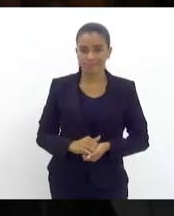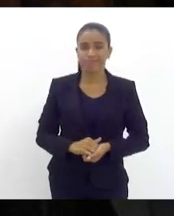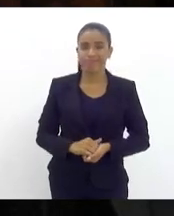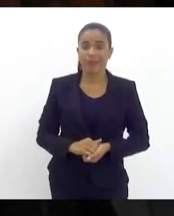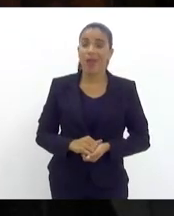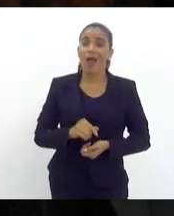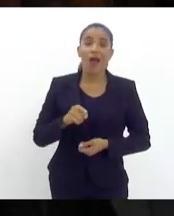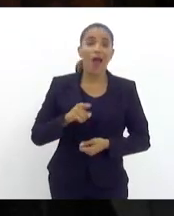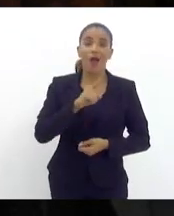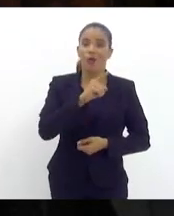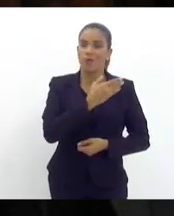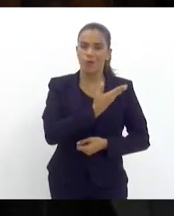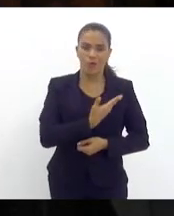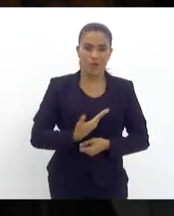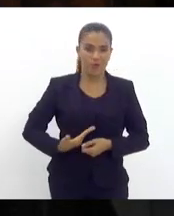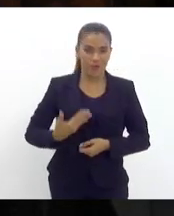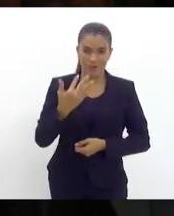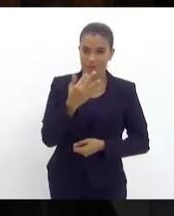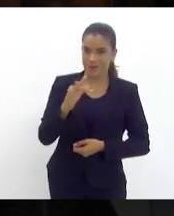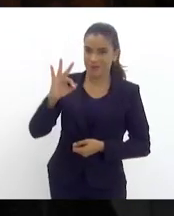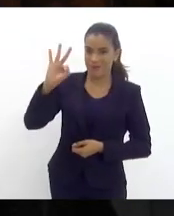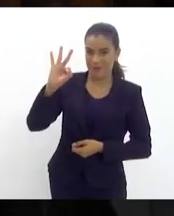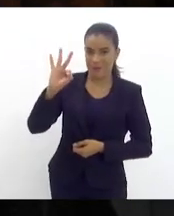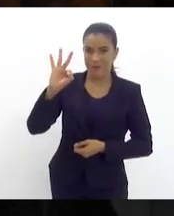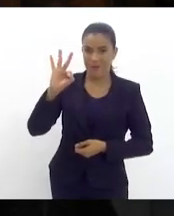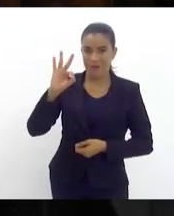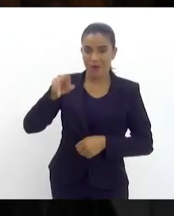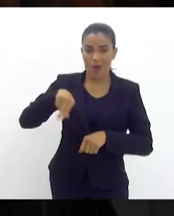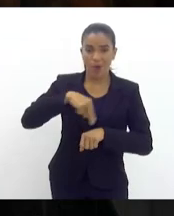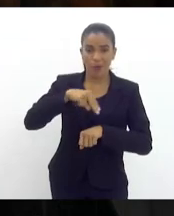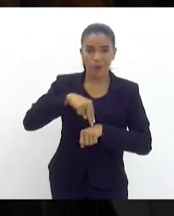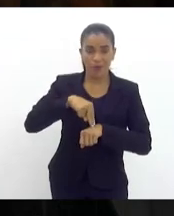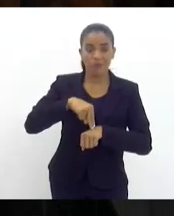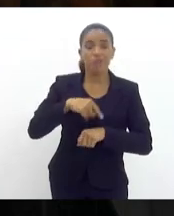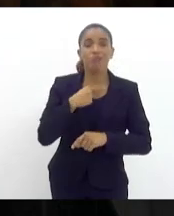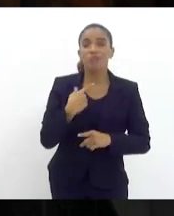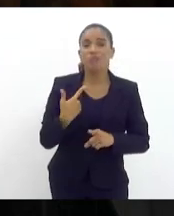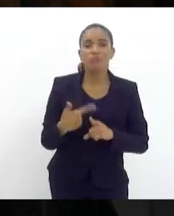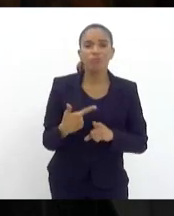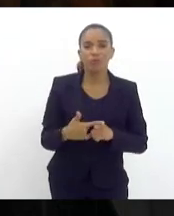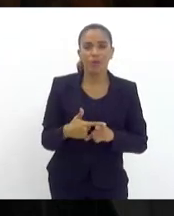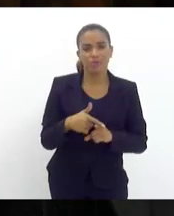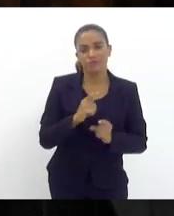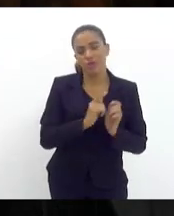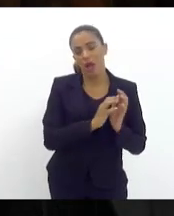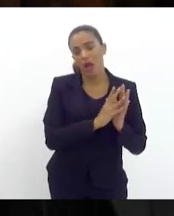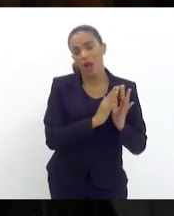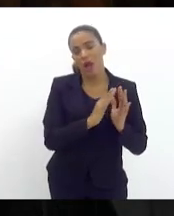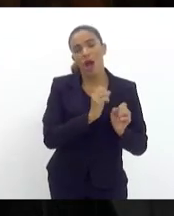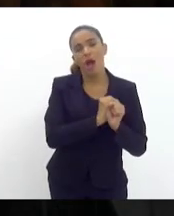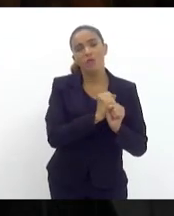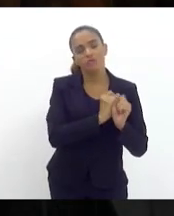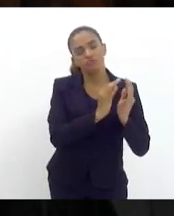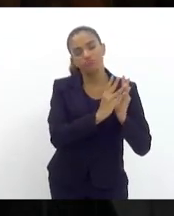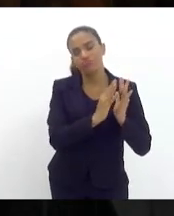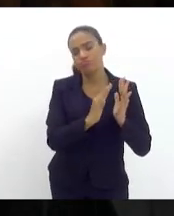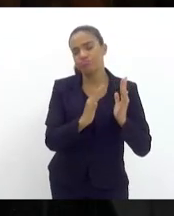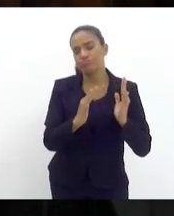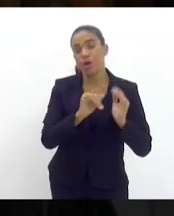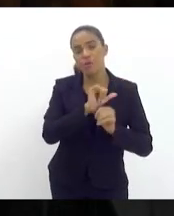a união porque passam-se os anos